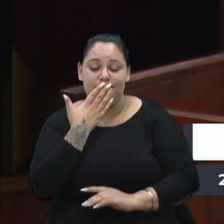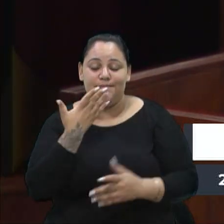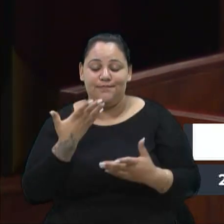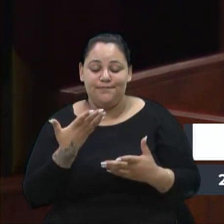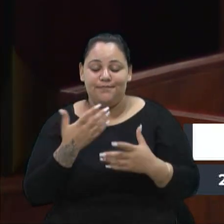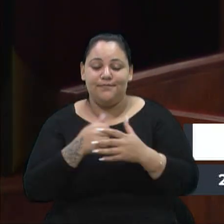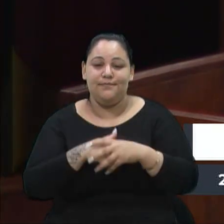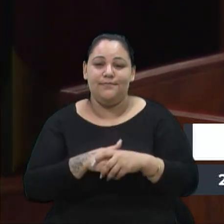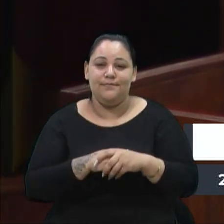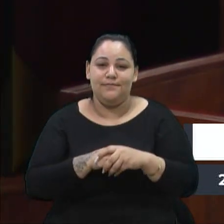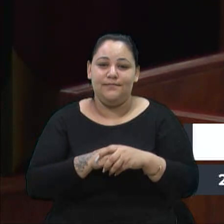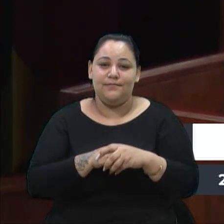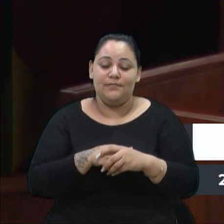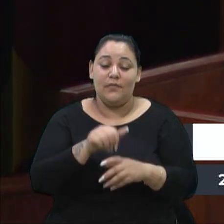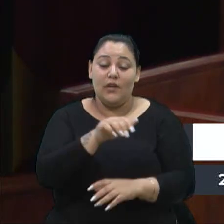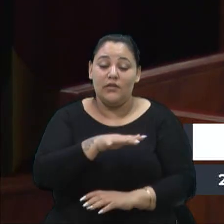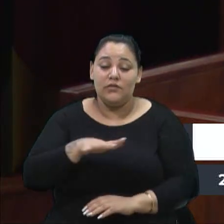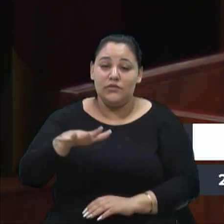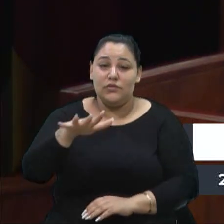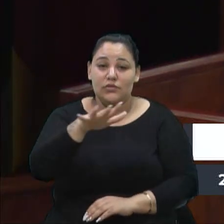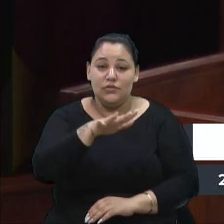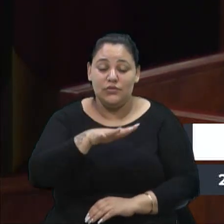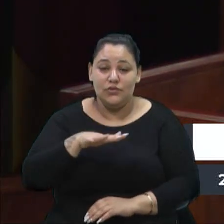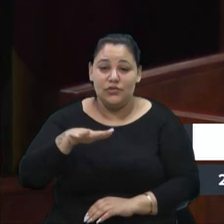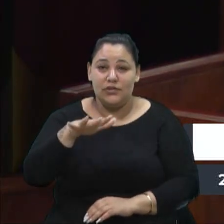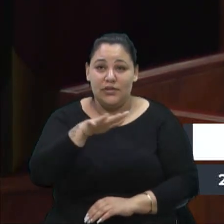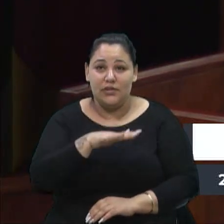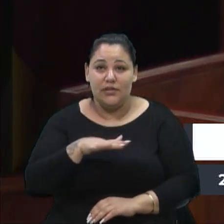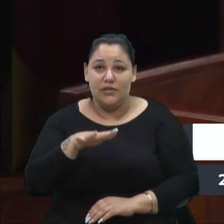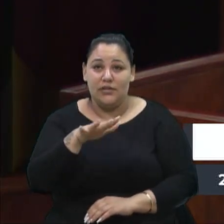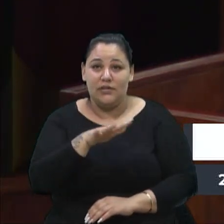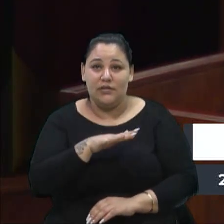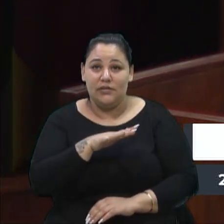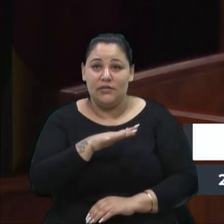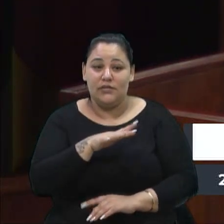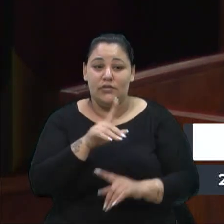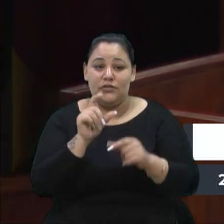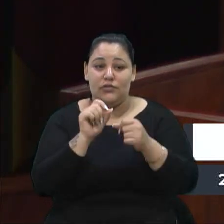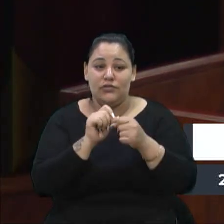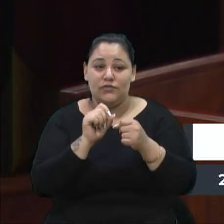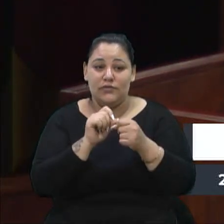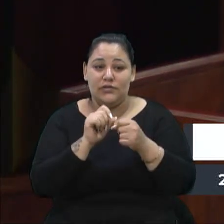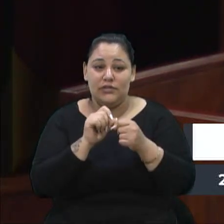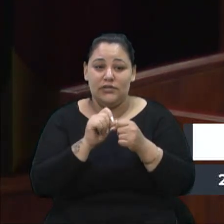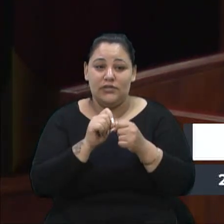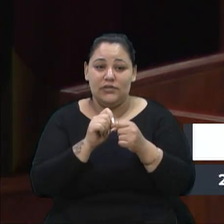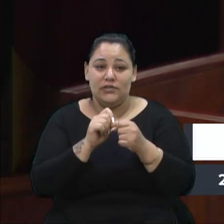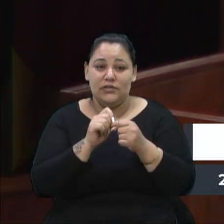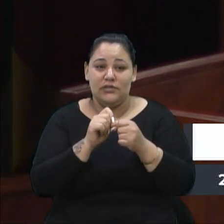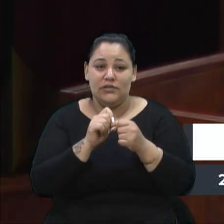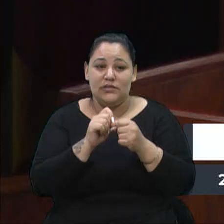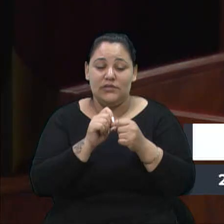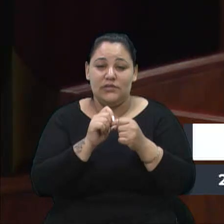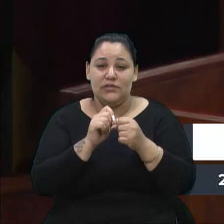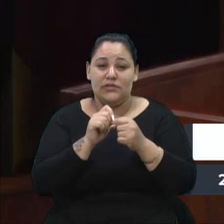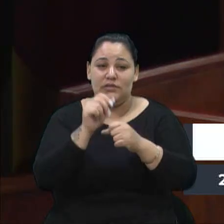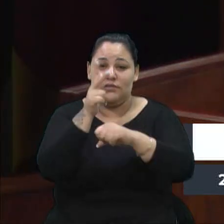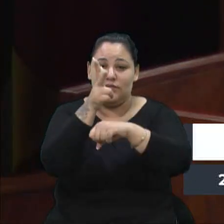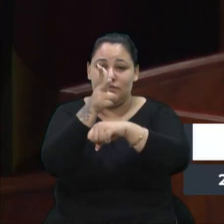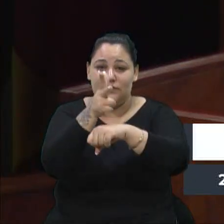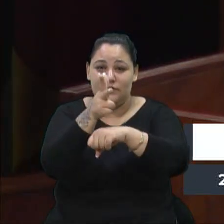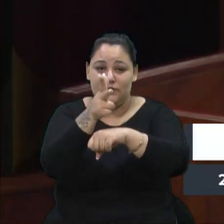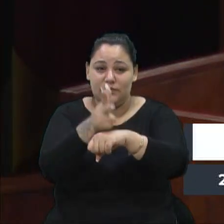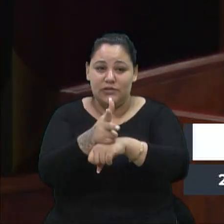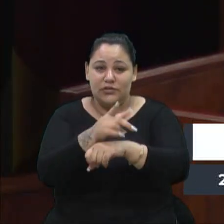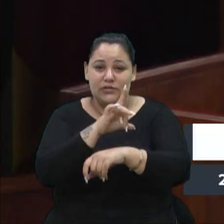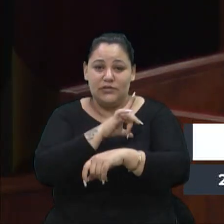No meio artístico, durante o reconhecimento da área para as filmagens da minissérie Amazônia, em 2007, a atriz